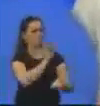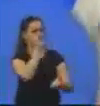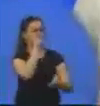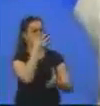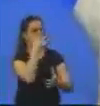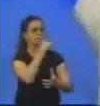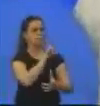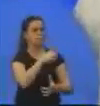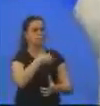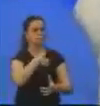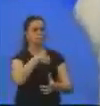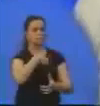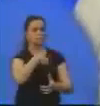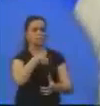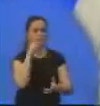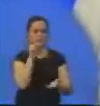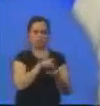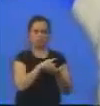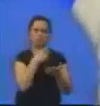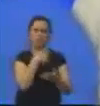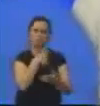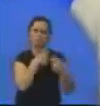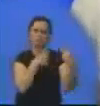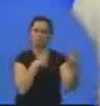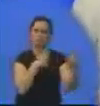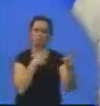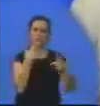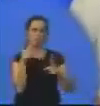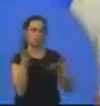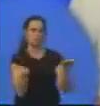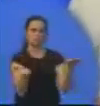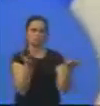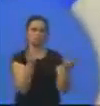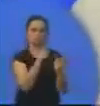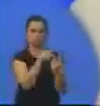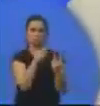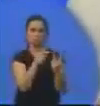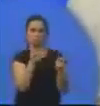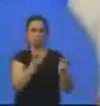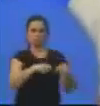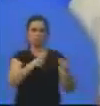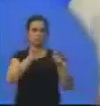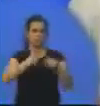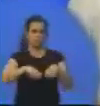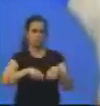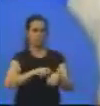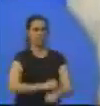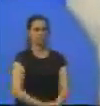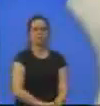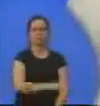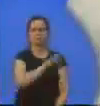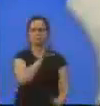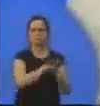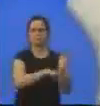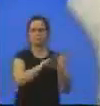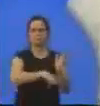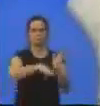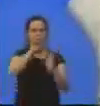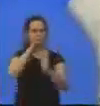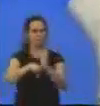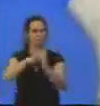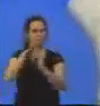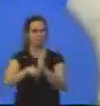pode resolver ou da outra forma ou dessa. Tem duas maneiras de resolver. Então, derivando, nós